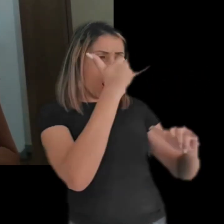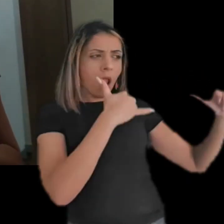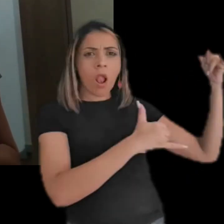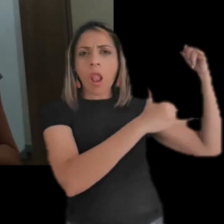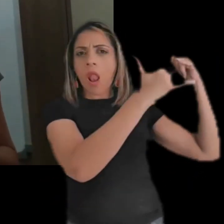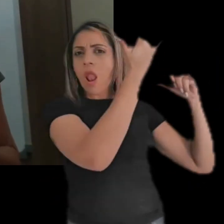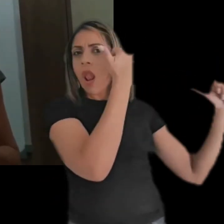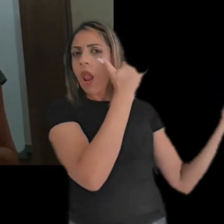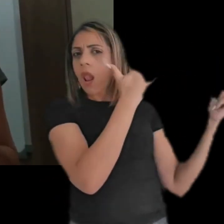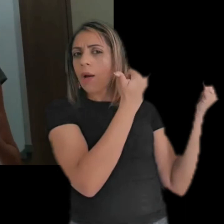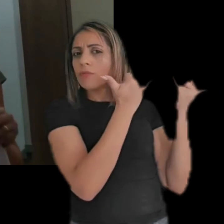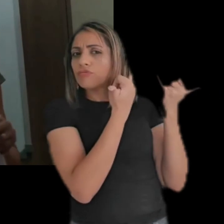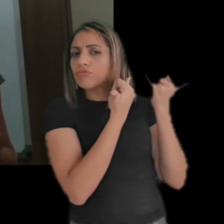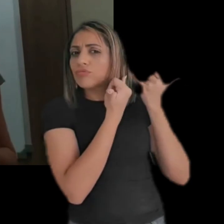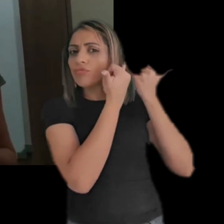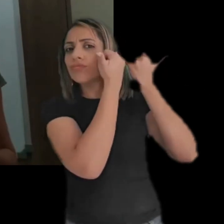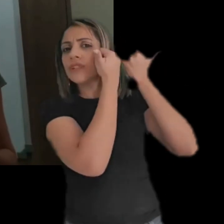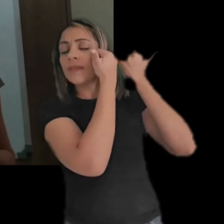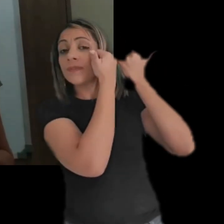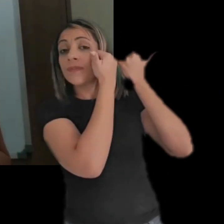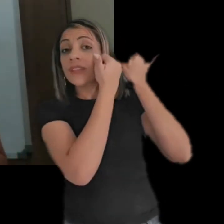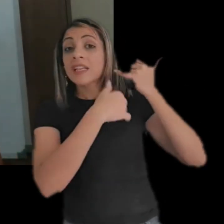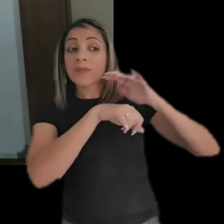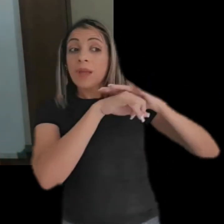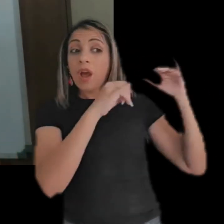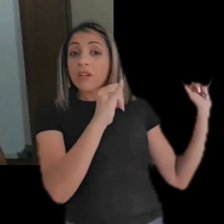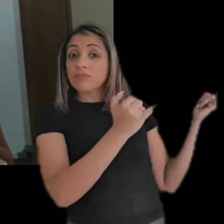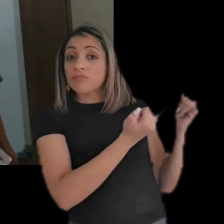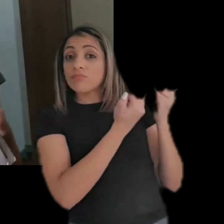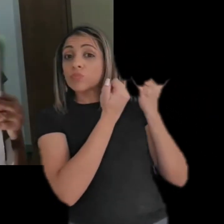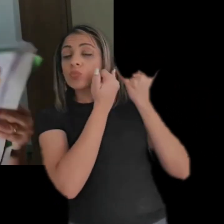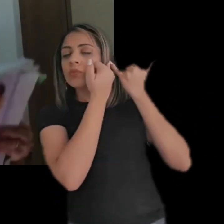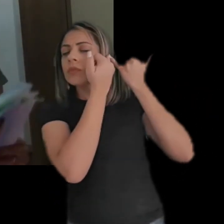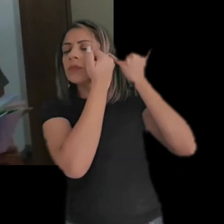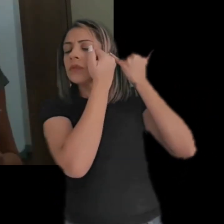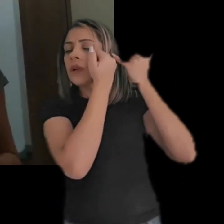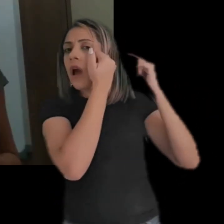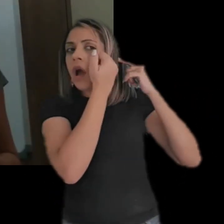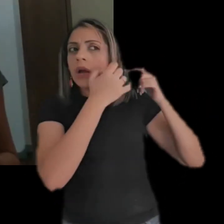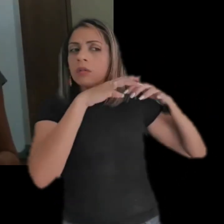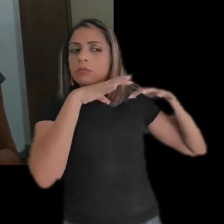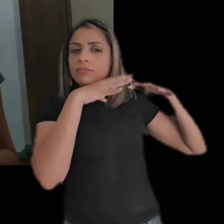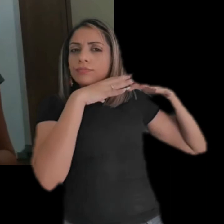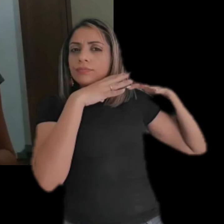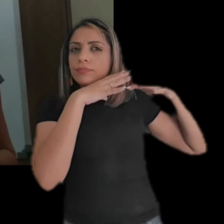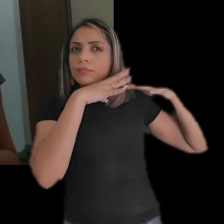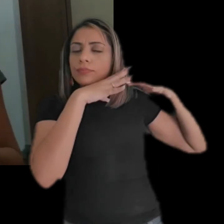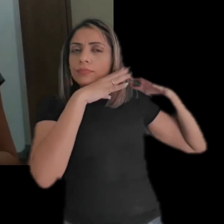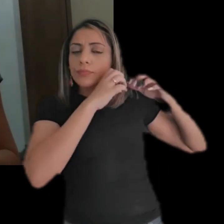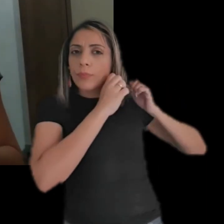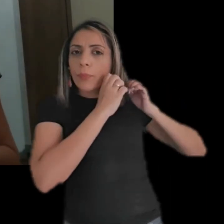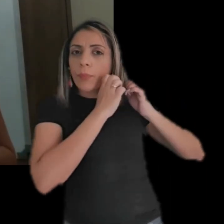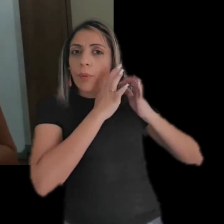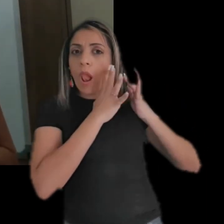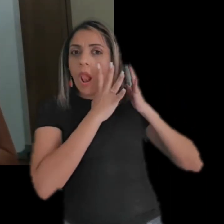ouvidos têm todo um mecanismo para conduzir essas vibrações, amplificar essas vibrações, e